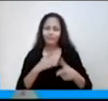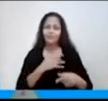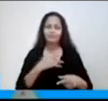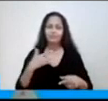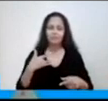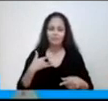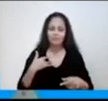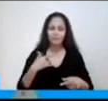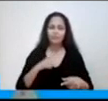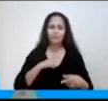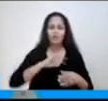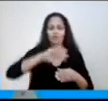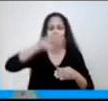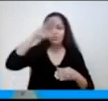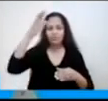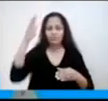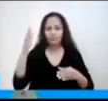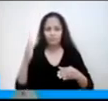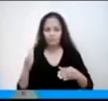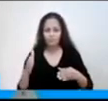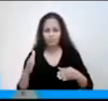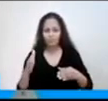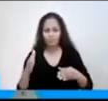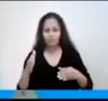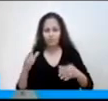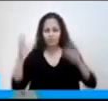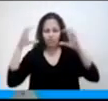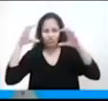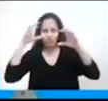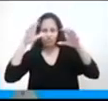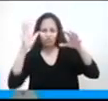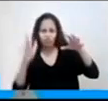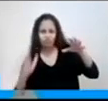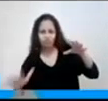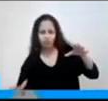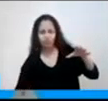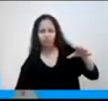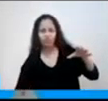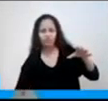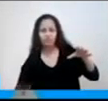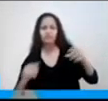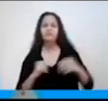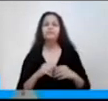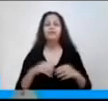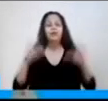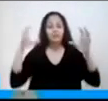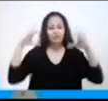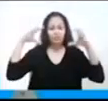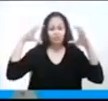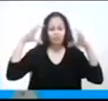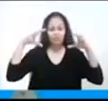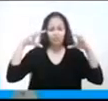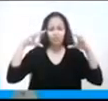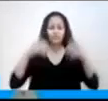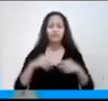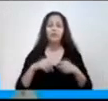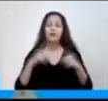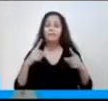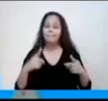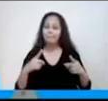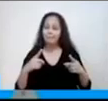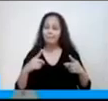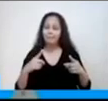onde acontecem aí os deslizamentos, como a gente pode observar aqui na foto, tem acontecido um deslizamento, principalmente em períodos chuvosos, né, mas